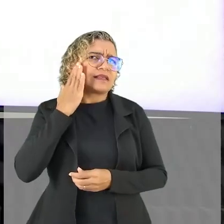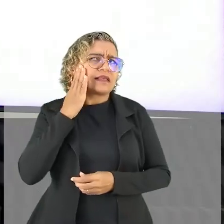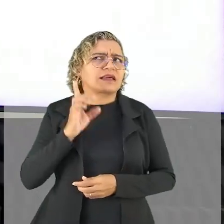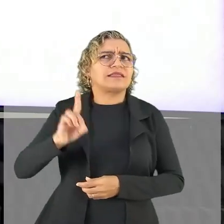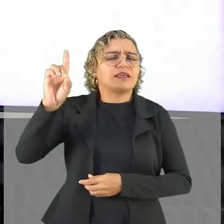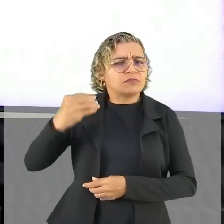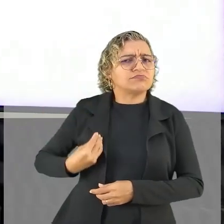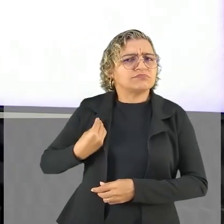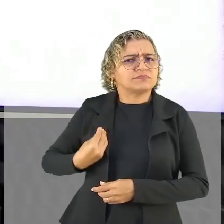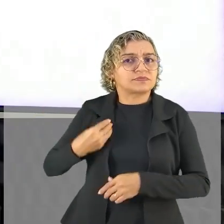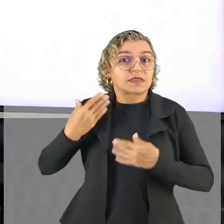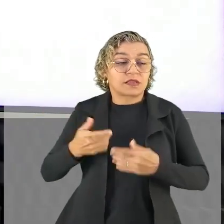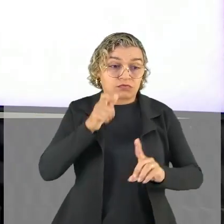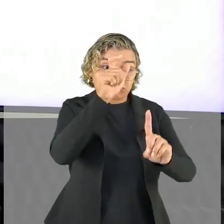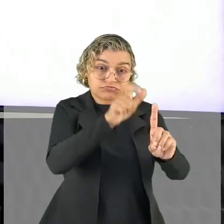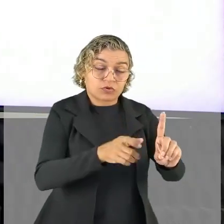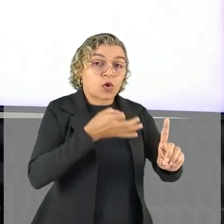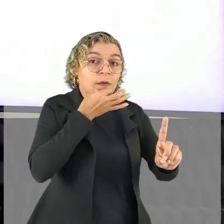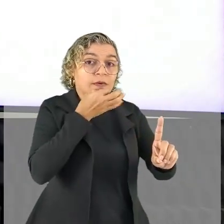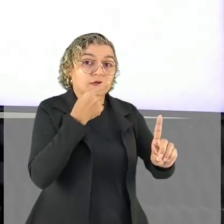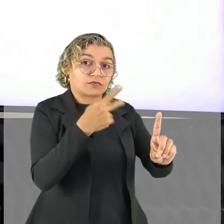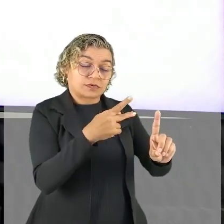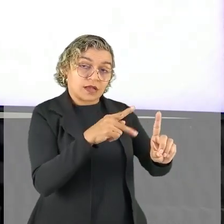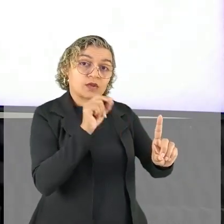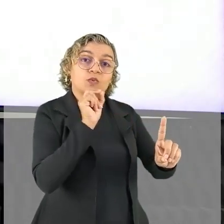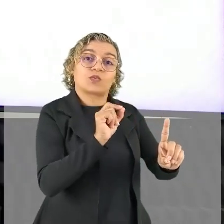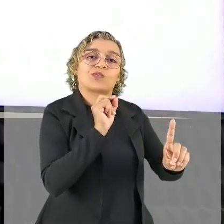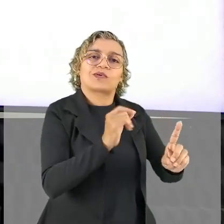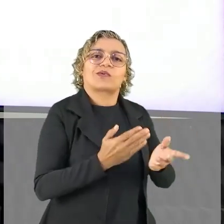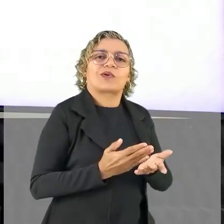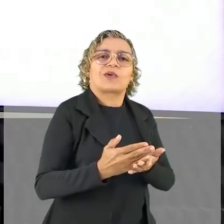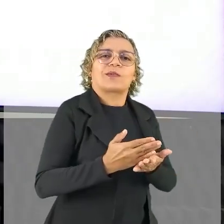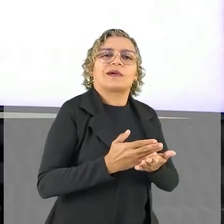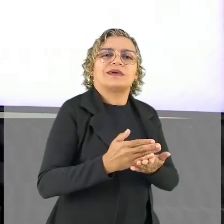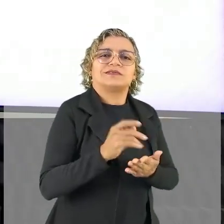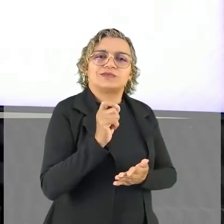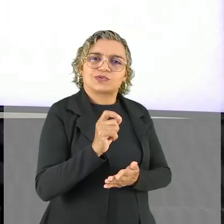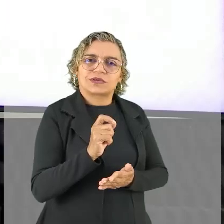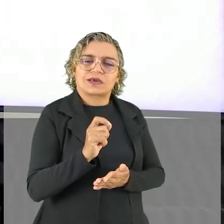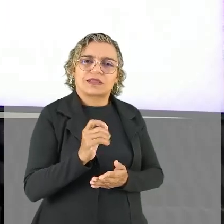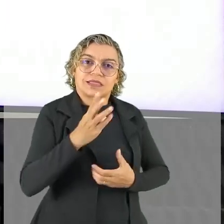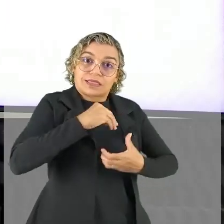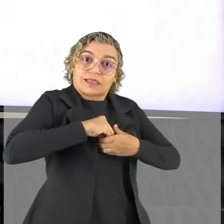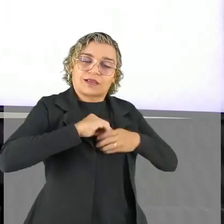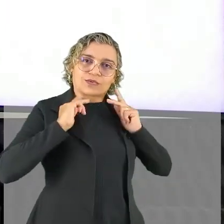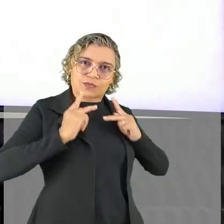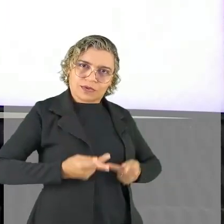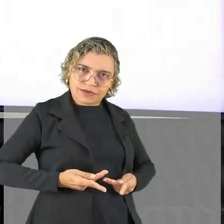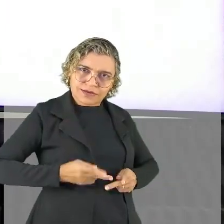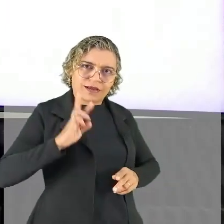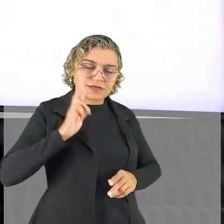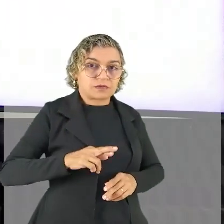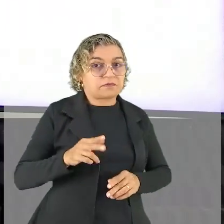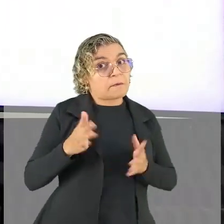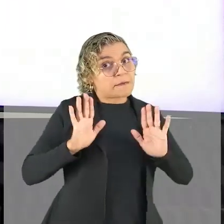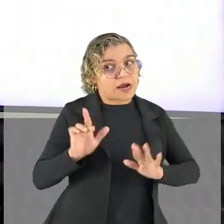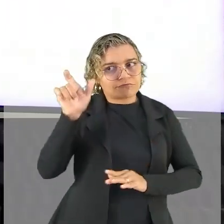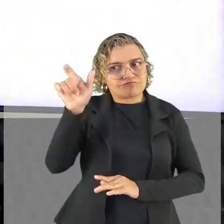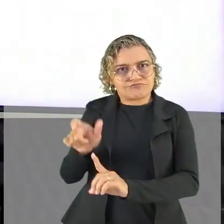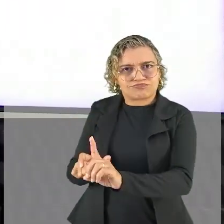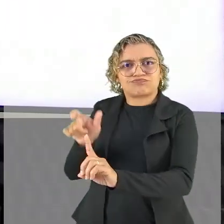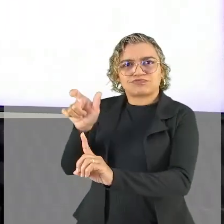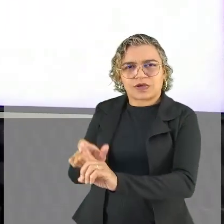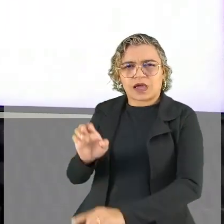Portanto, o conhecimento para o René Descartes e para os racionalistas começam na razão humana. Por outro lado, né,